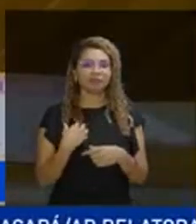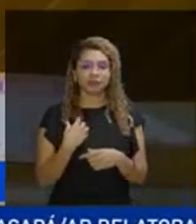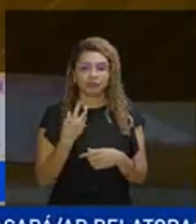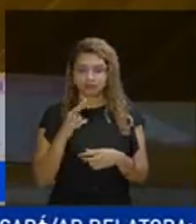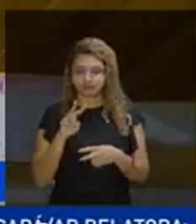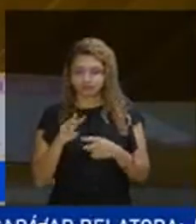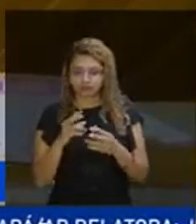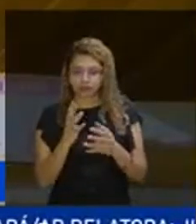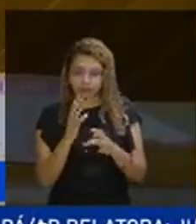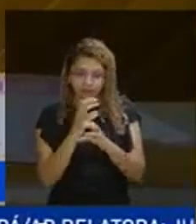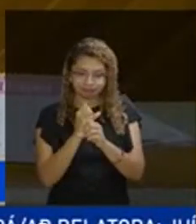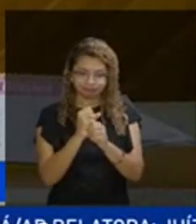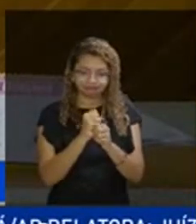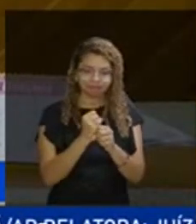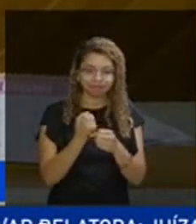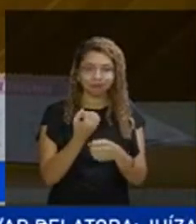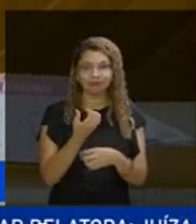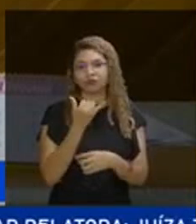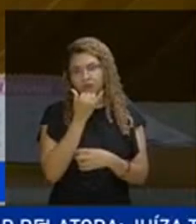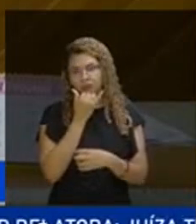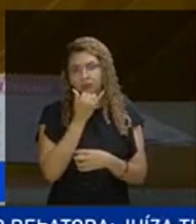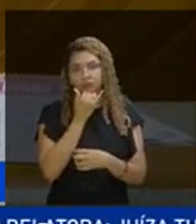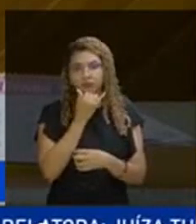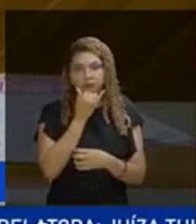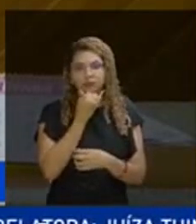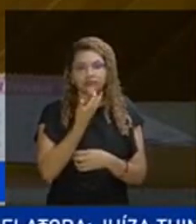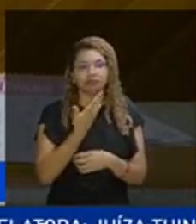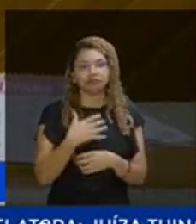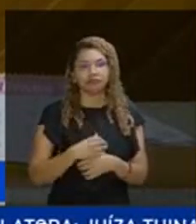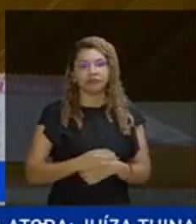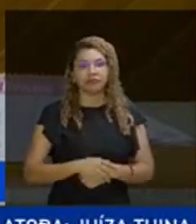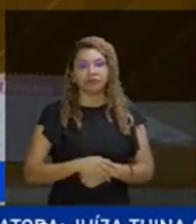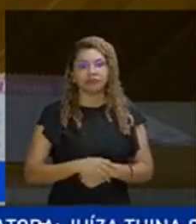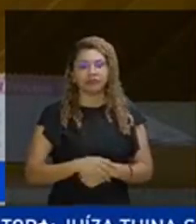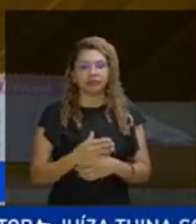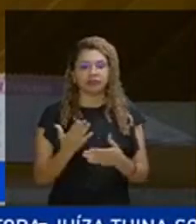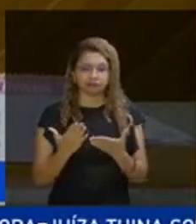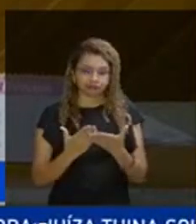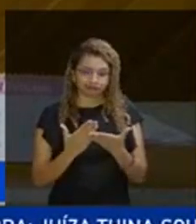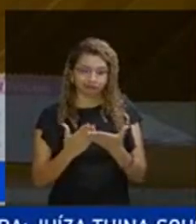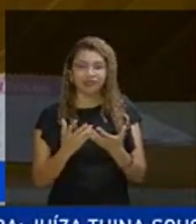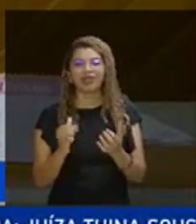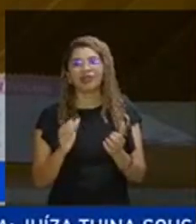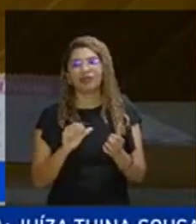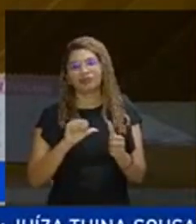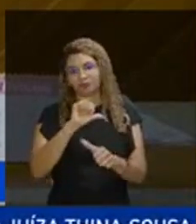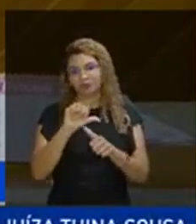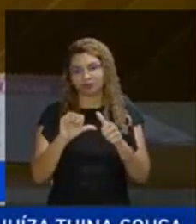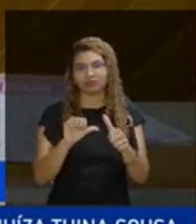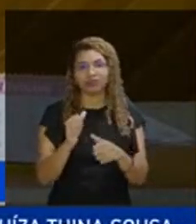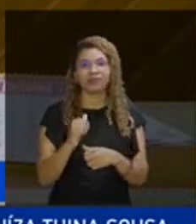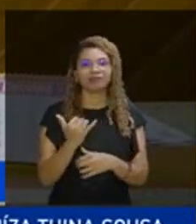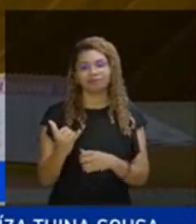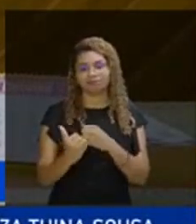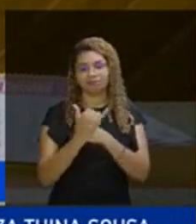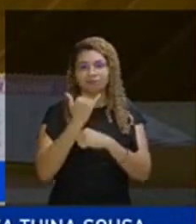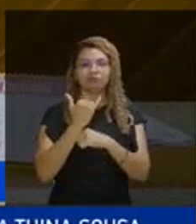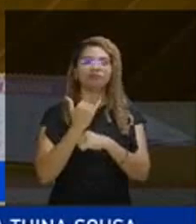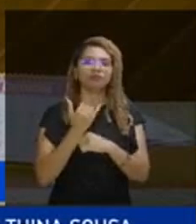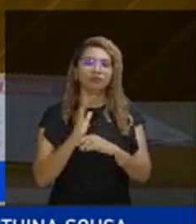só conferi, é porque, desculpa, eu estava aqui na papeleta trocada, excelência.